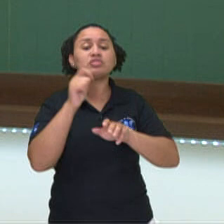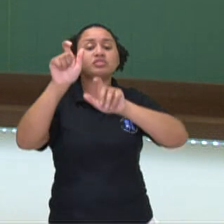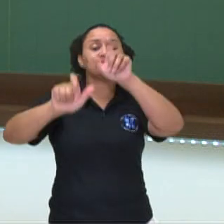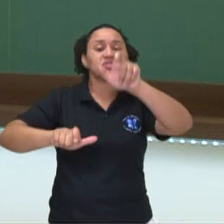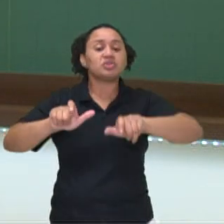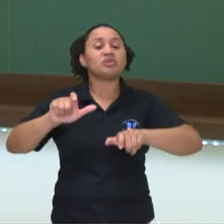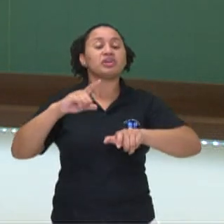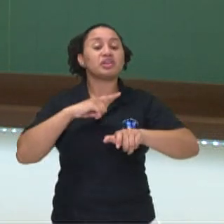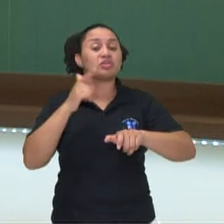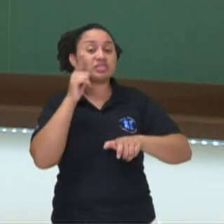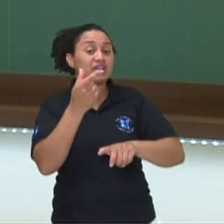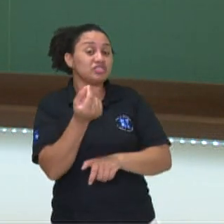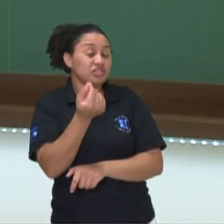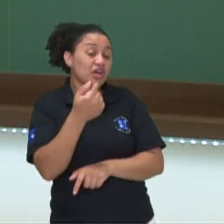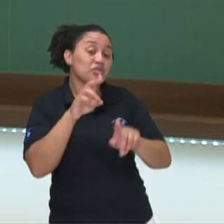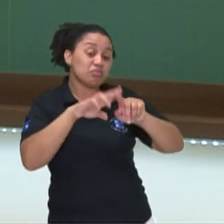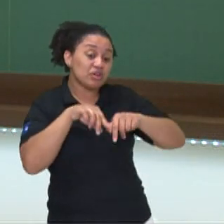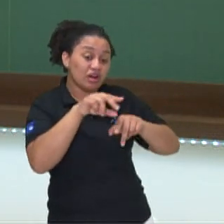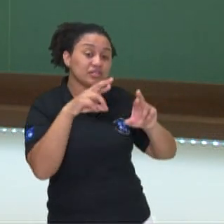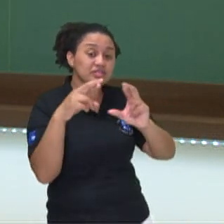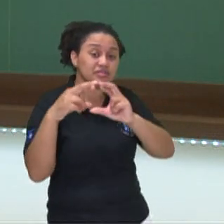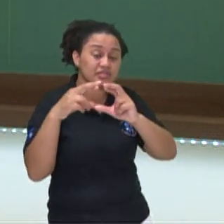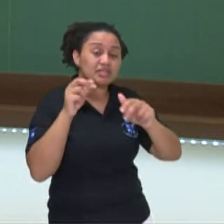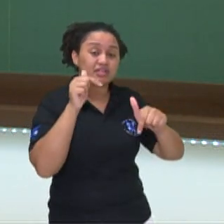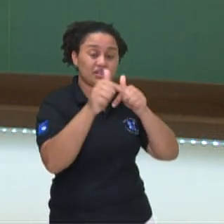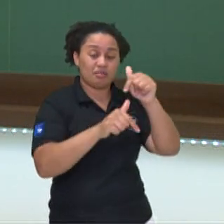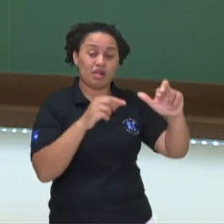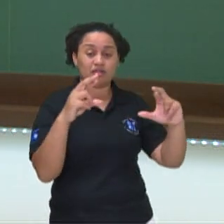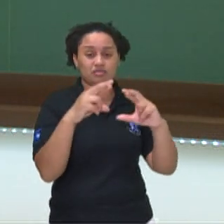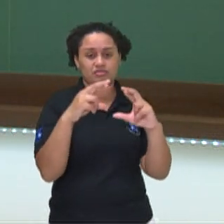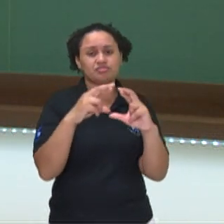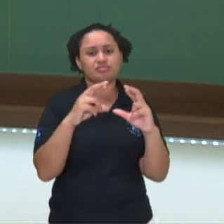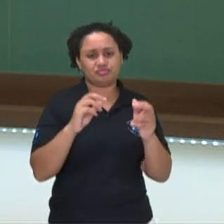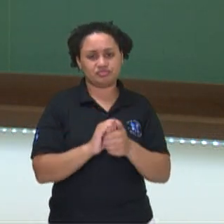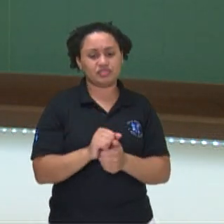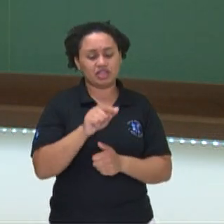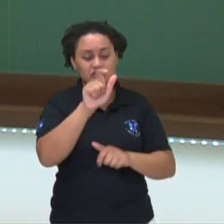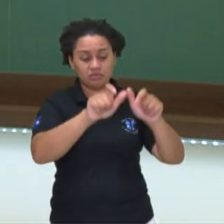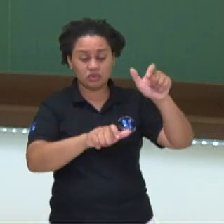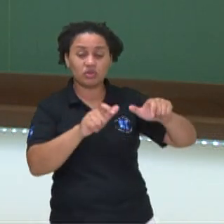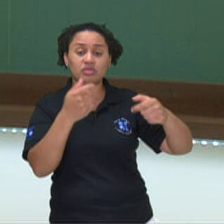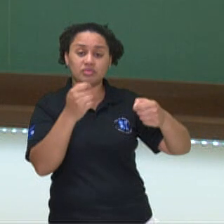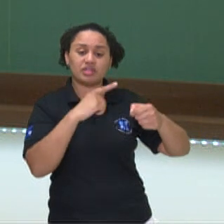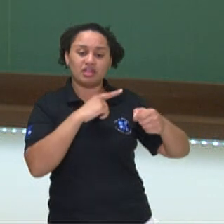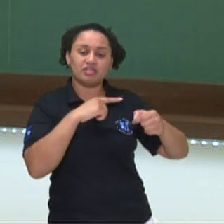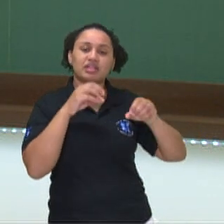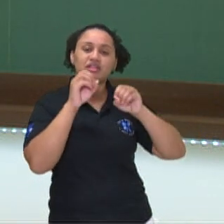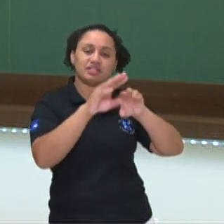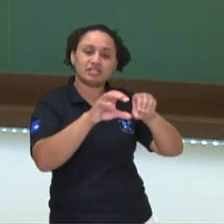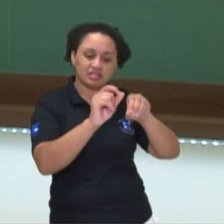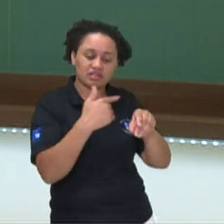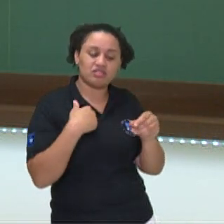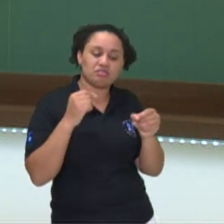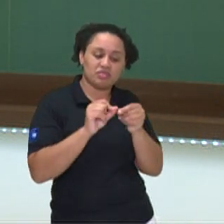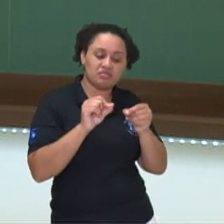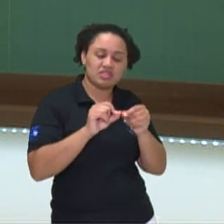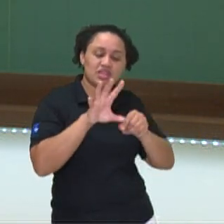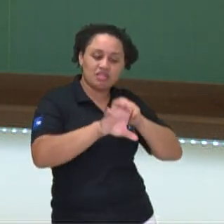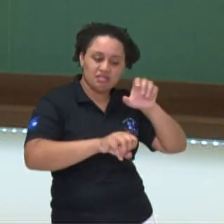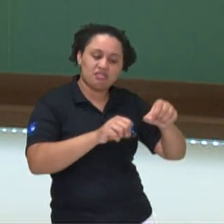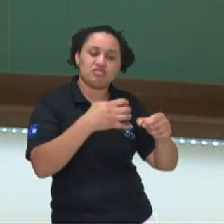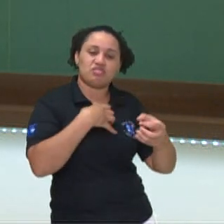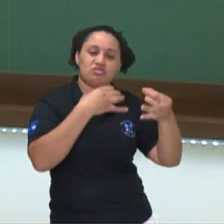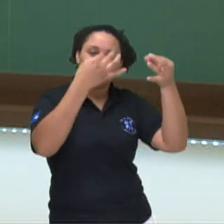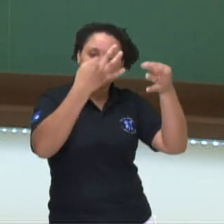também obtêm o seu sustento da reciclagem, aonde essas pessoas deveriam receber instrução para realizar o manejo